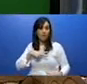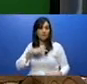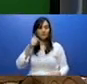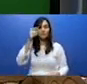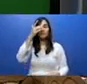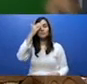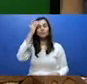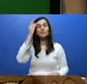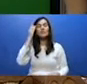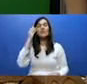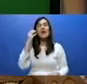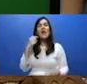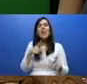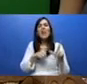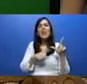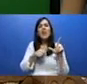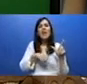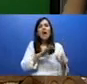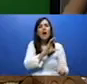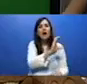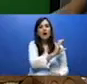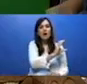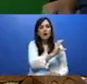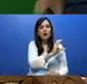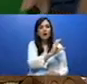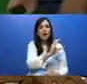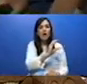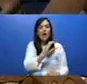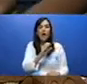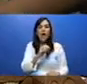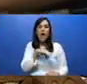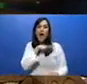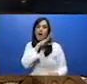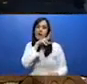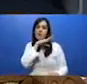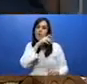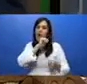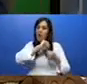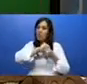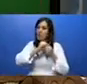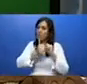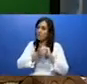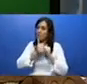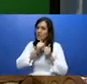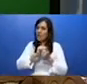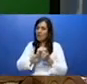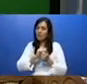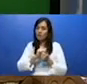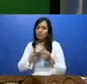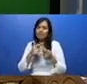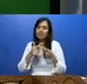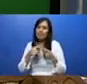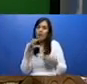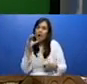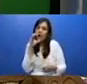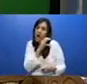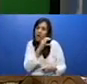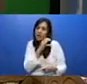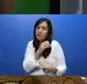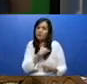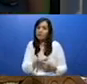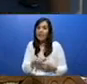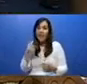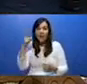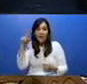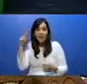Letrinha C. Animais não adaptados a sobreviver em um ambiente quente. Lembra dos vulcões, né? Que entraram